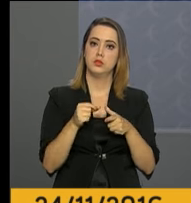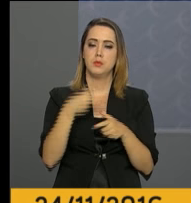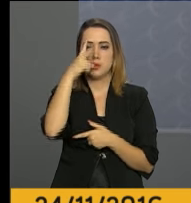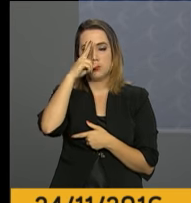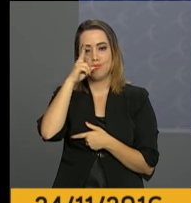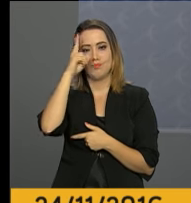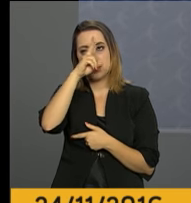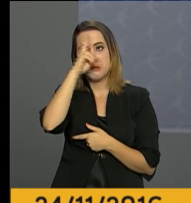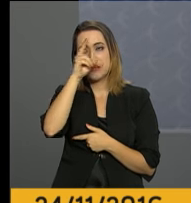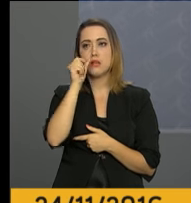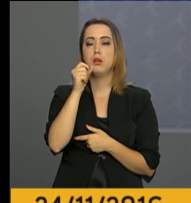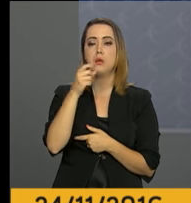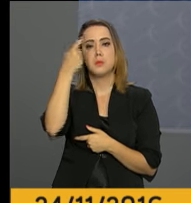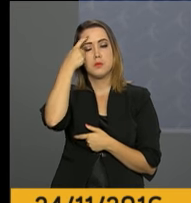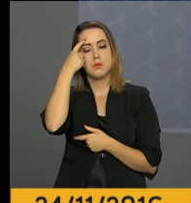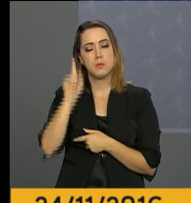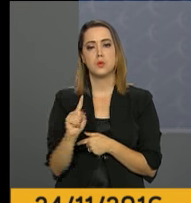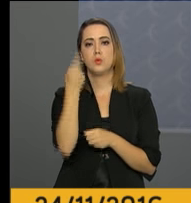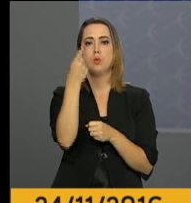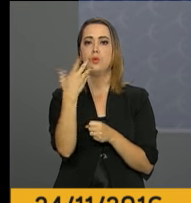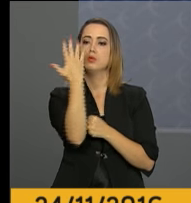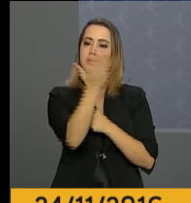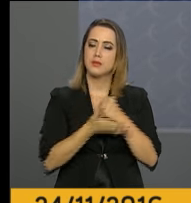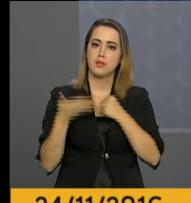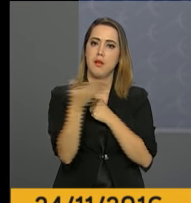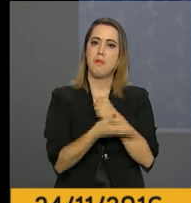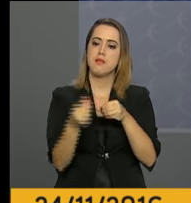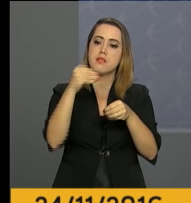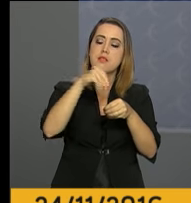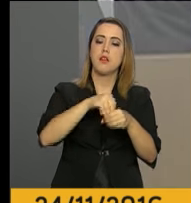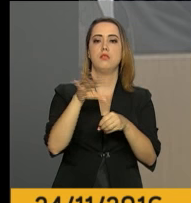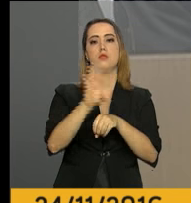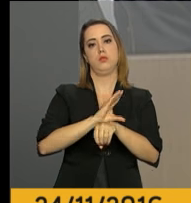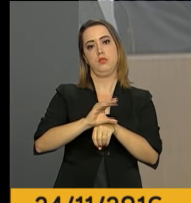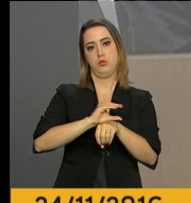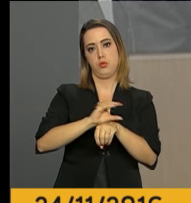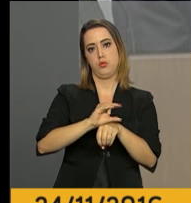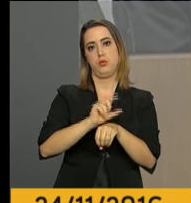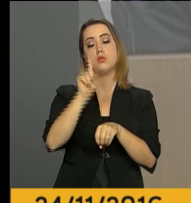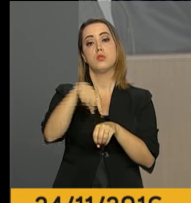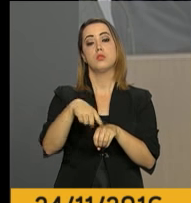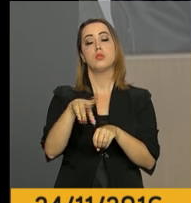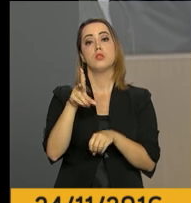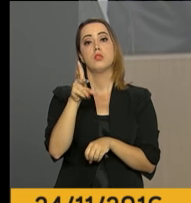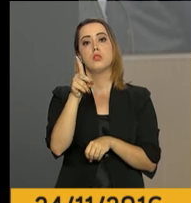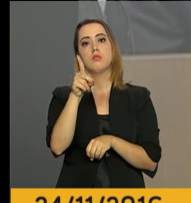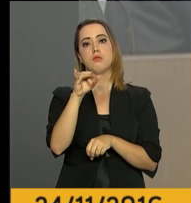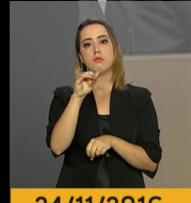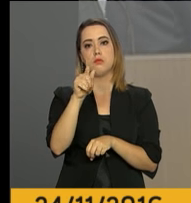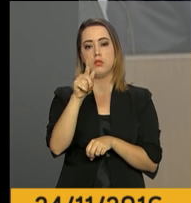e praticar um dos fundamentos da nossa Constituição portanto do estado brasileiro que é a dignidade